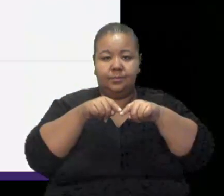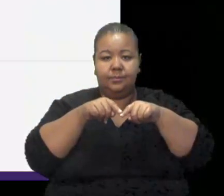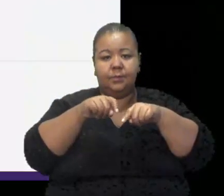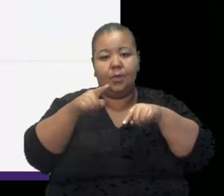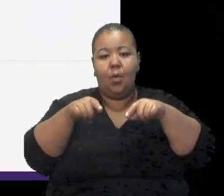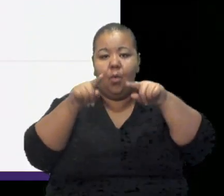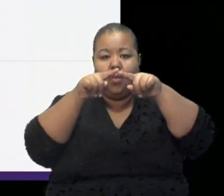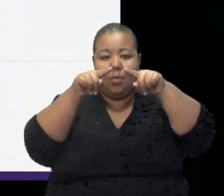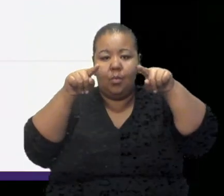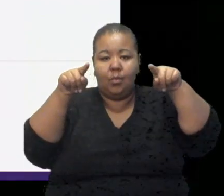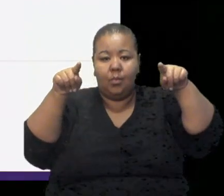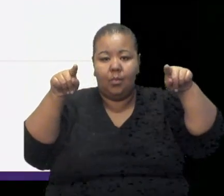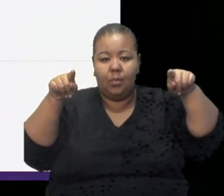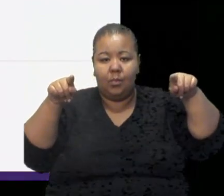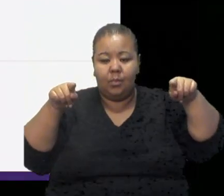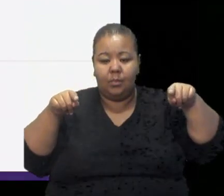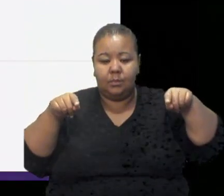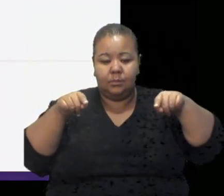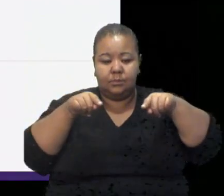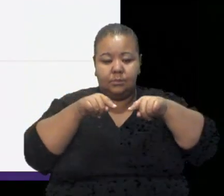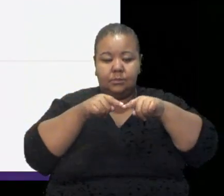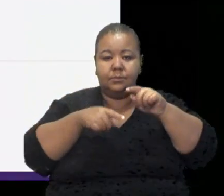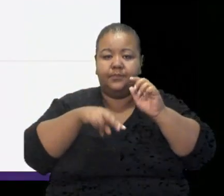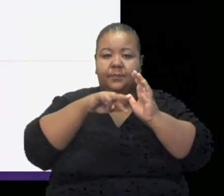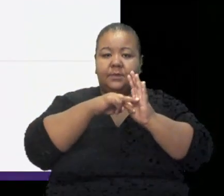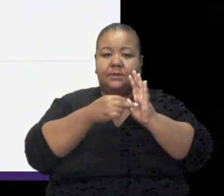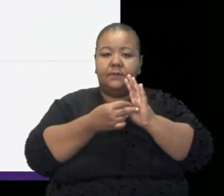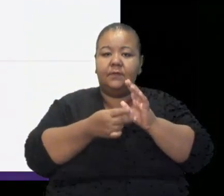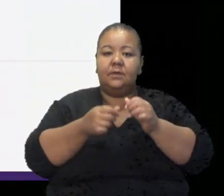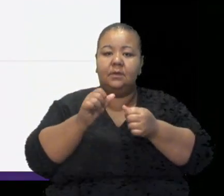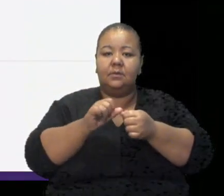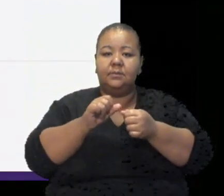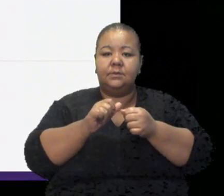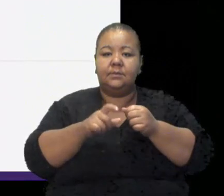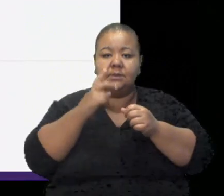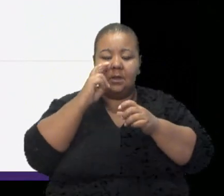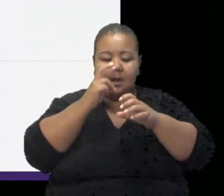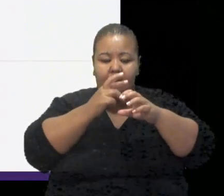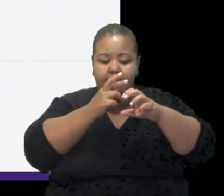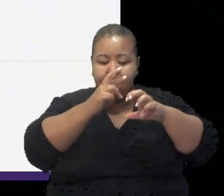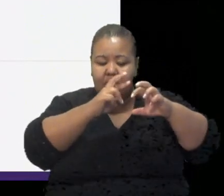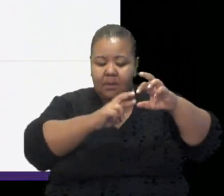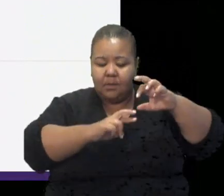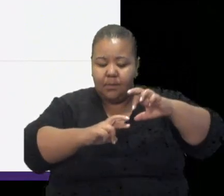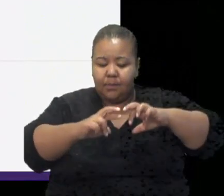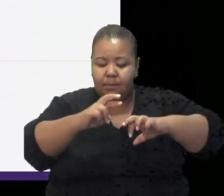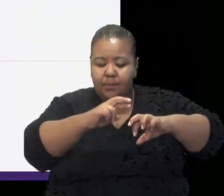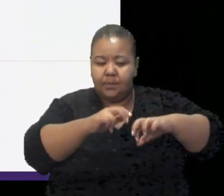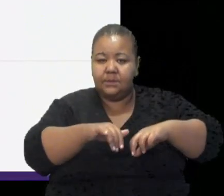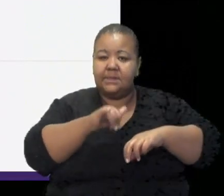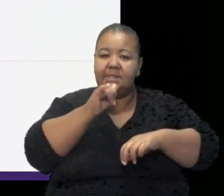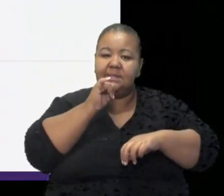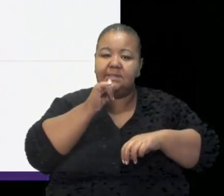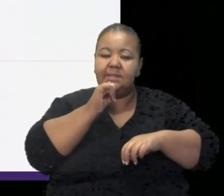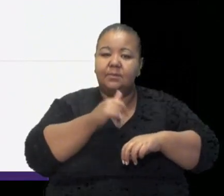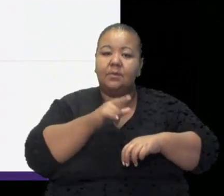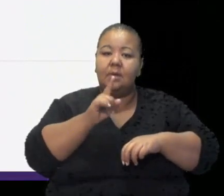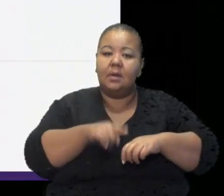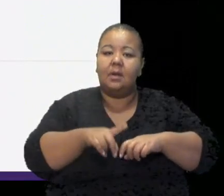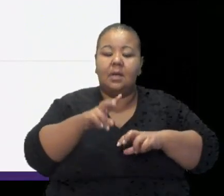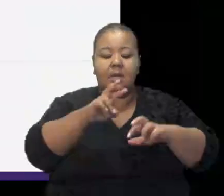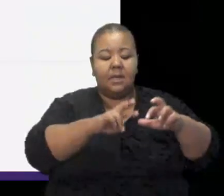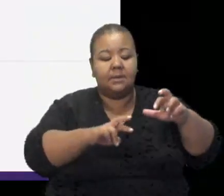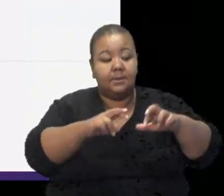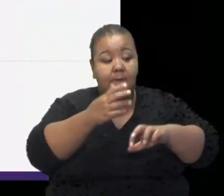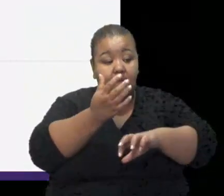significa que eu preciso fazer um processo de inspeção. né? E o exemplo disso é examinar as